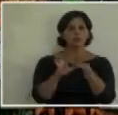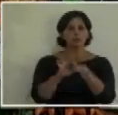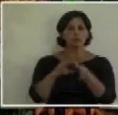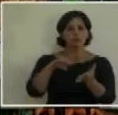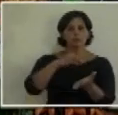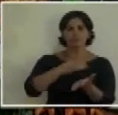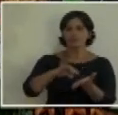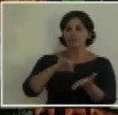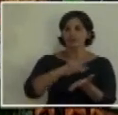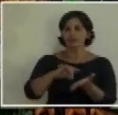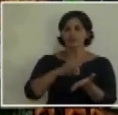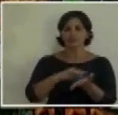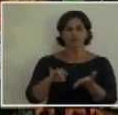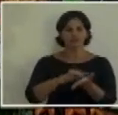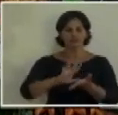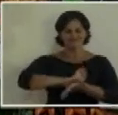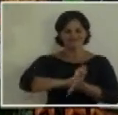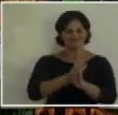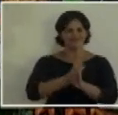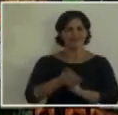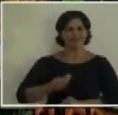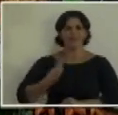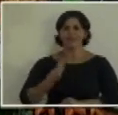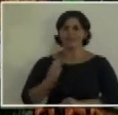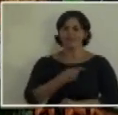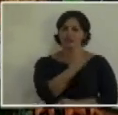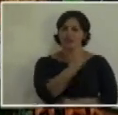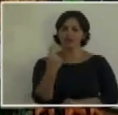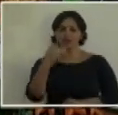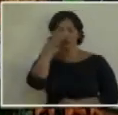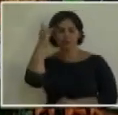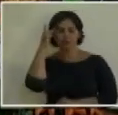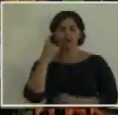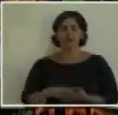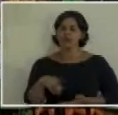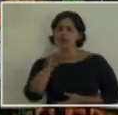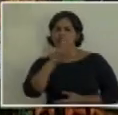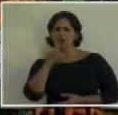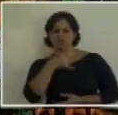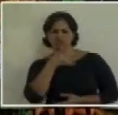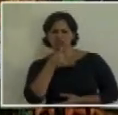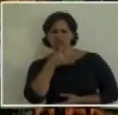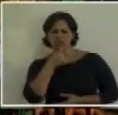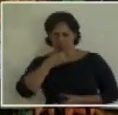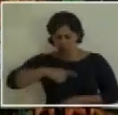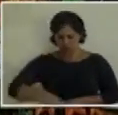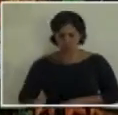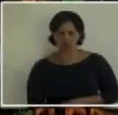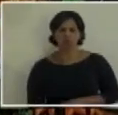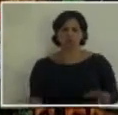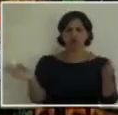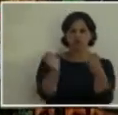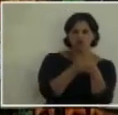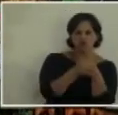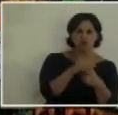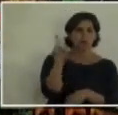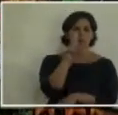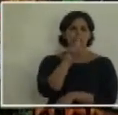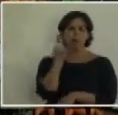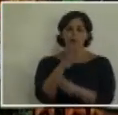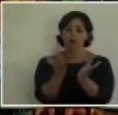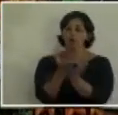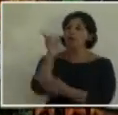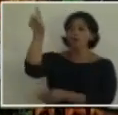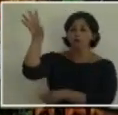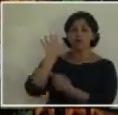está vivendo está muito difícil, talvez as respostas que você precisa ainda não veio. E